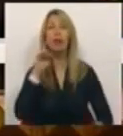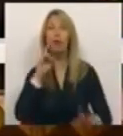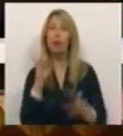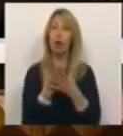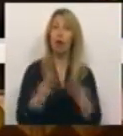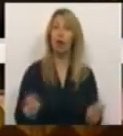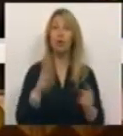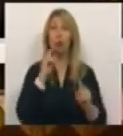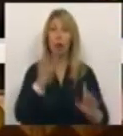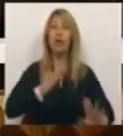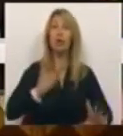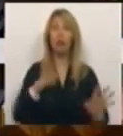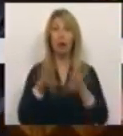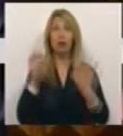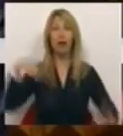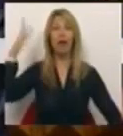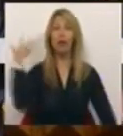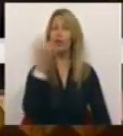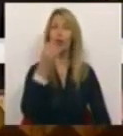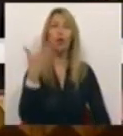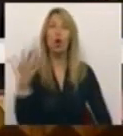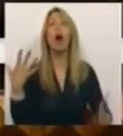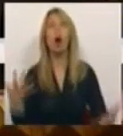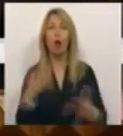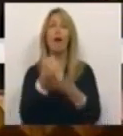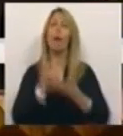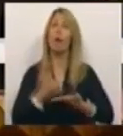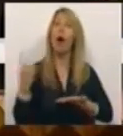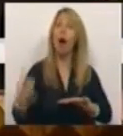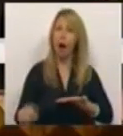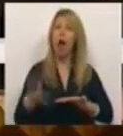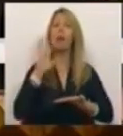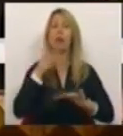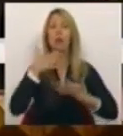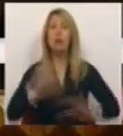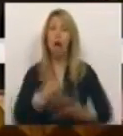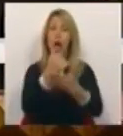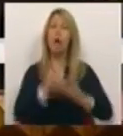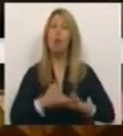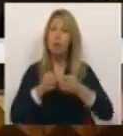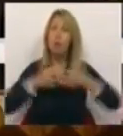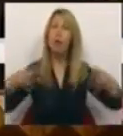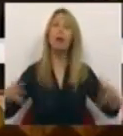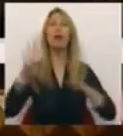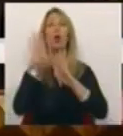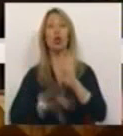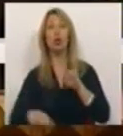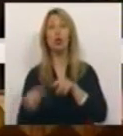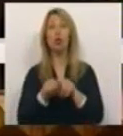em 2011. Mas temos a certeza que esse apoio a essa proposta há de crescer e que havemos de encontrar as condições políticas para,